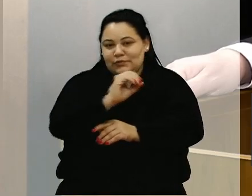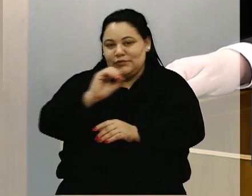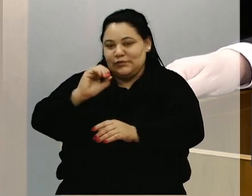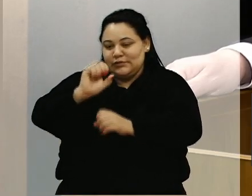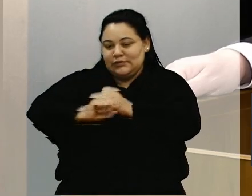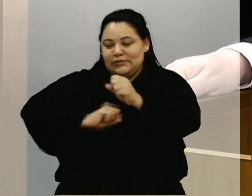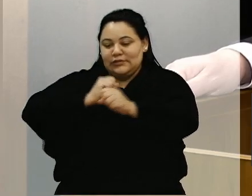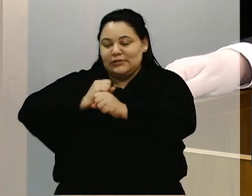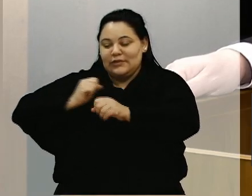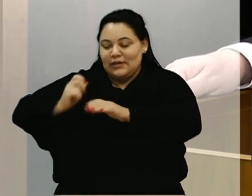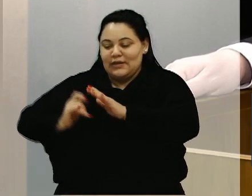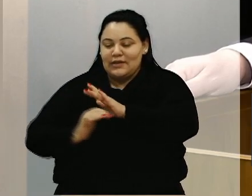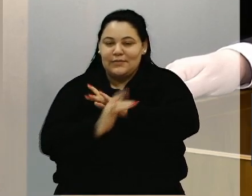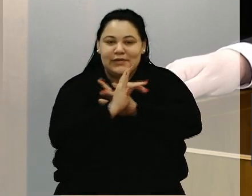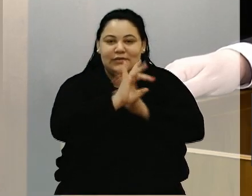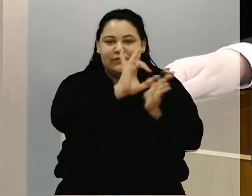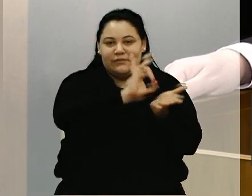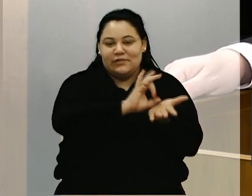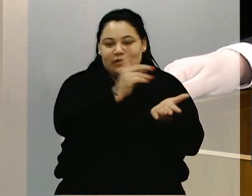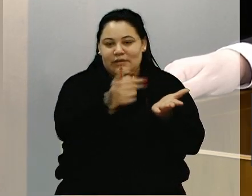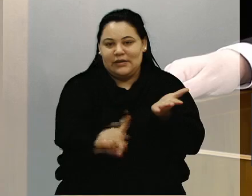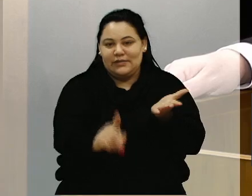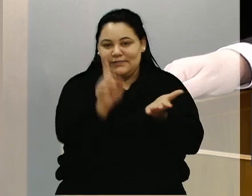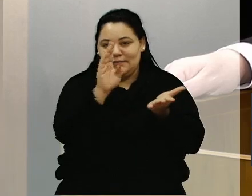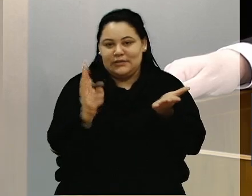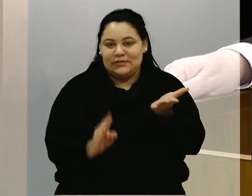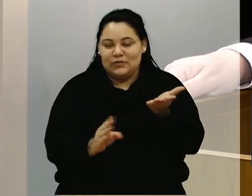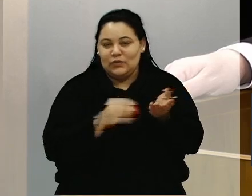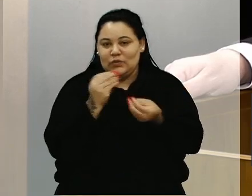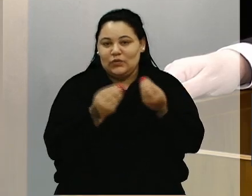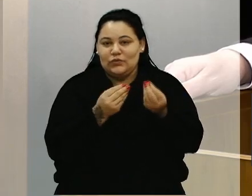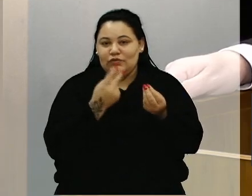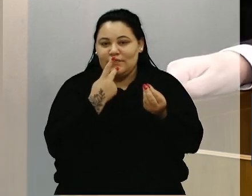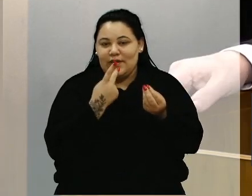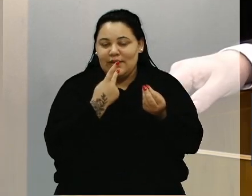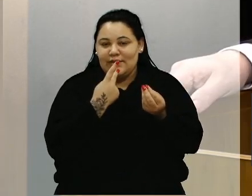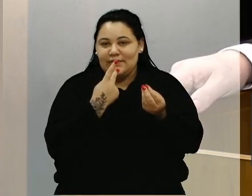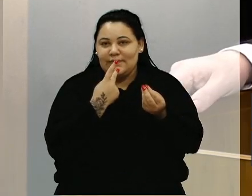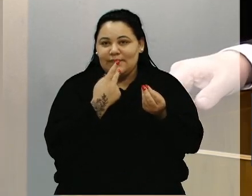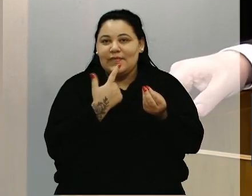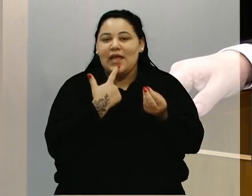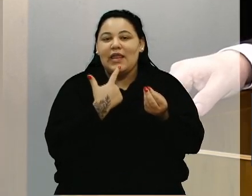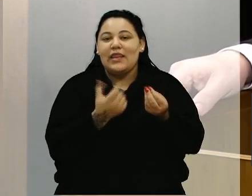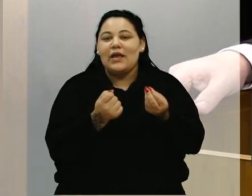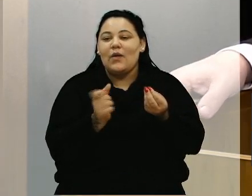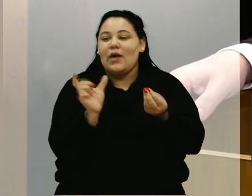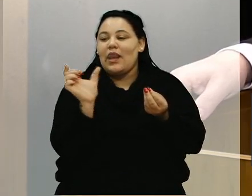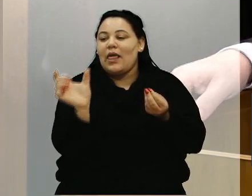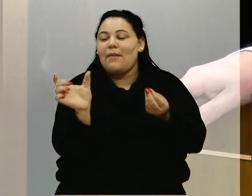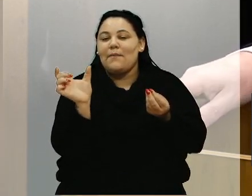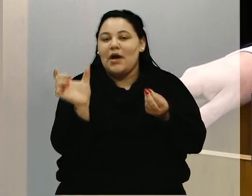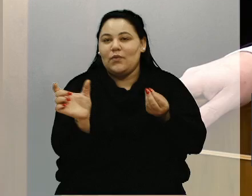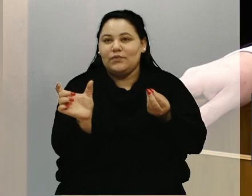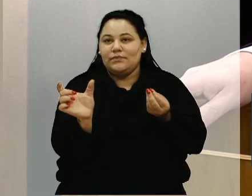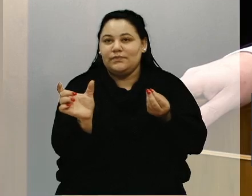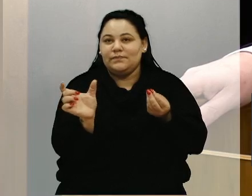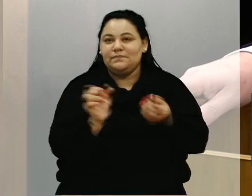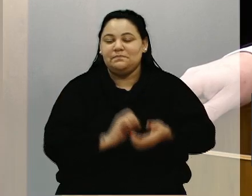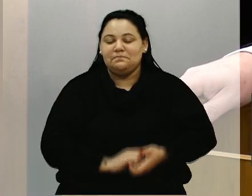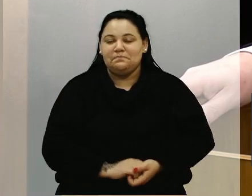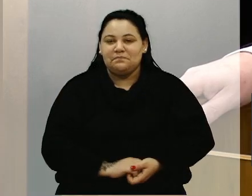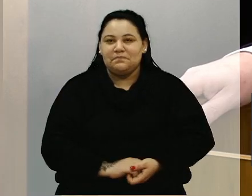da imigração alemã no Brasil. Como diz em alemão, die deutsche Einwanderung in Brasilien.